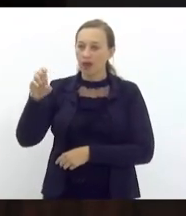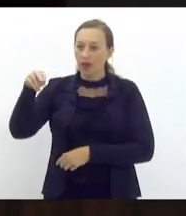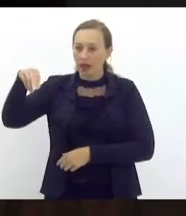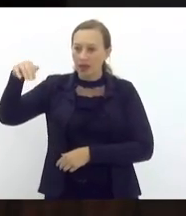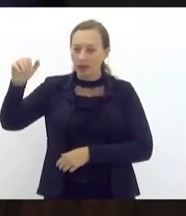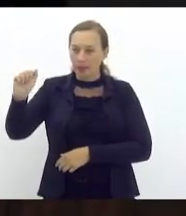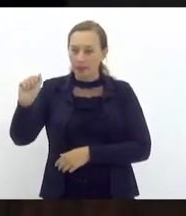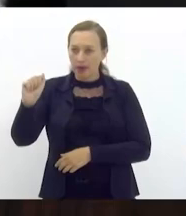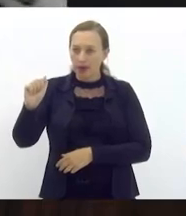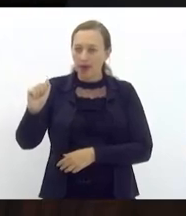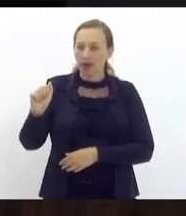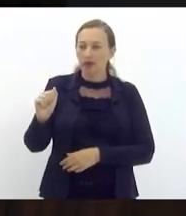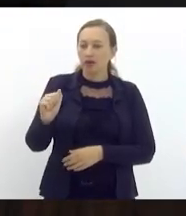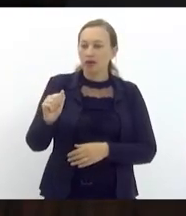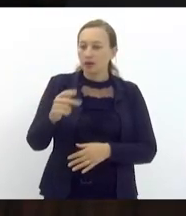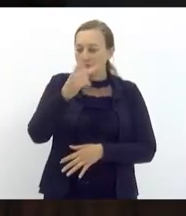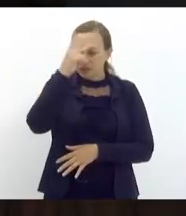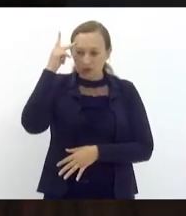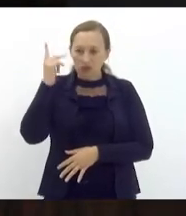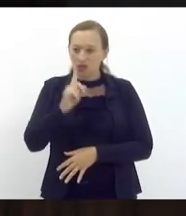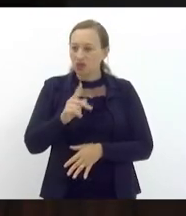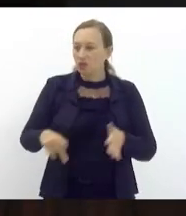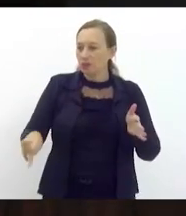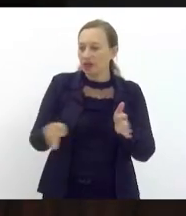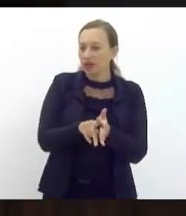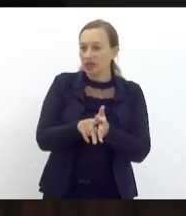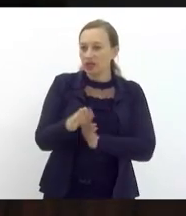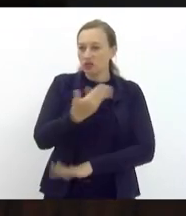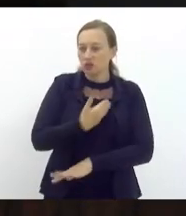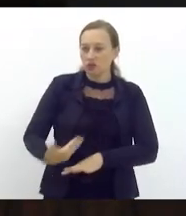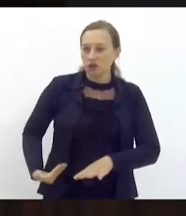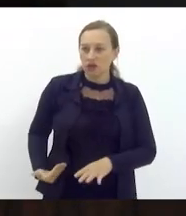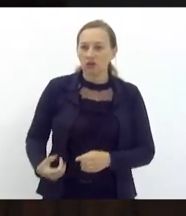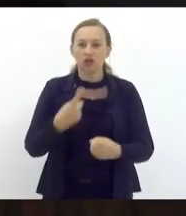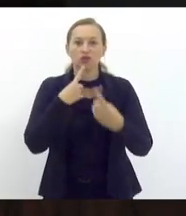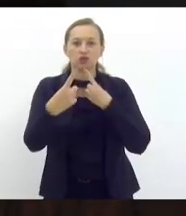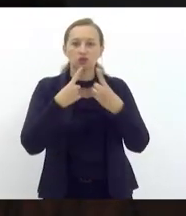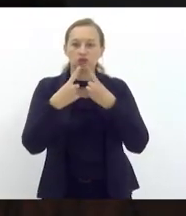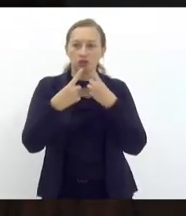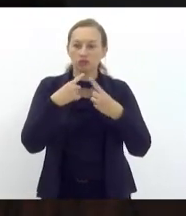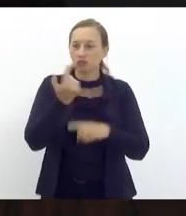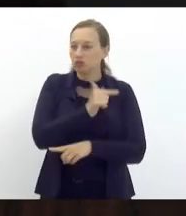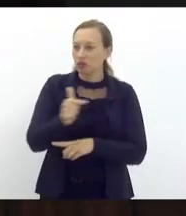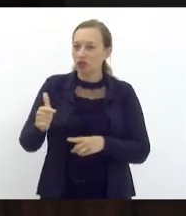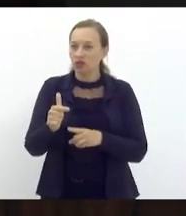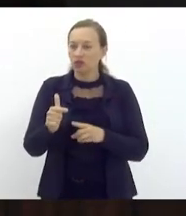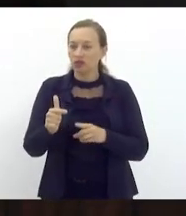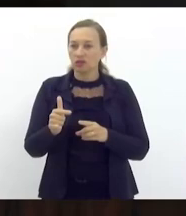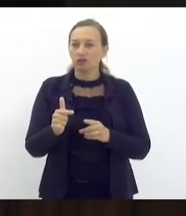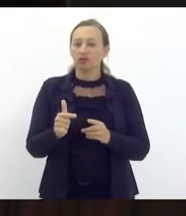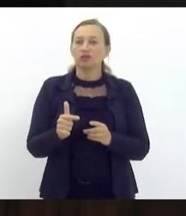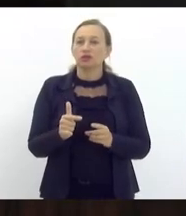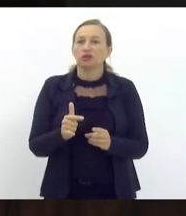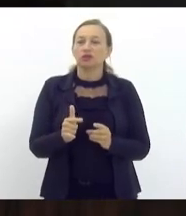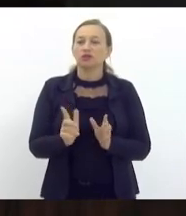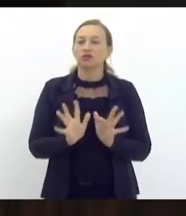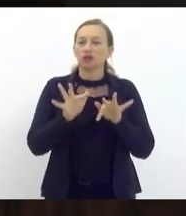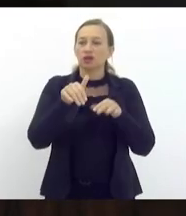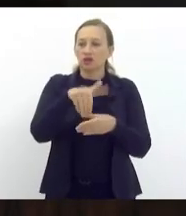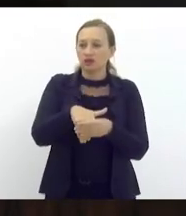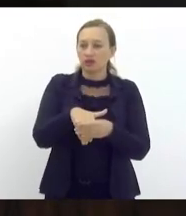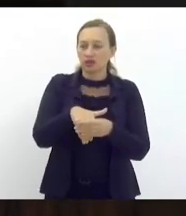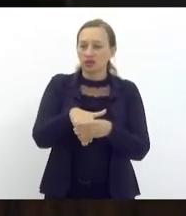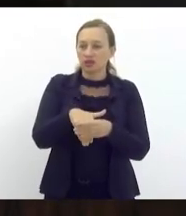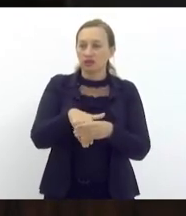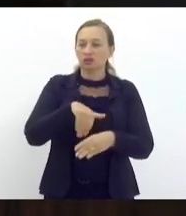não governamentais e da outras providências em discussão no avião discutir encerrar a discussão em